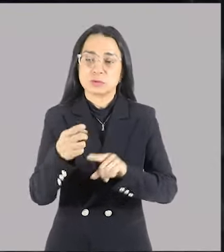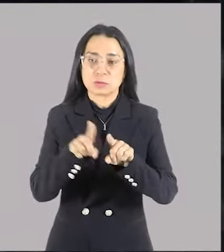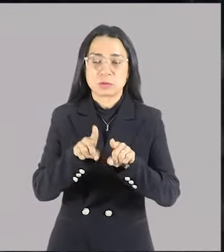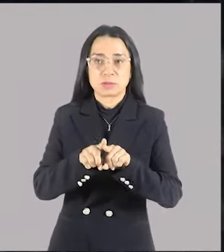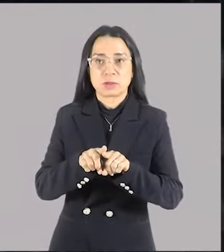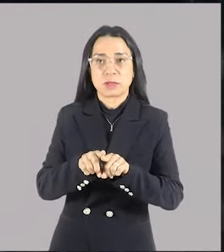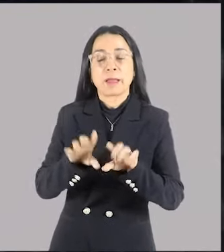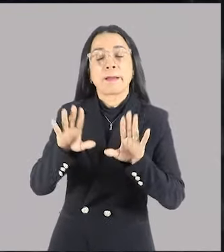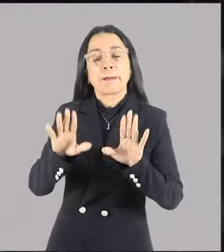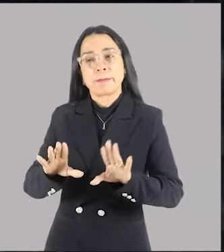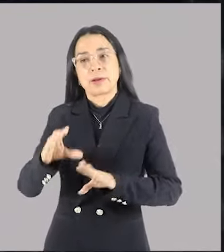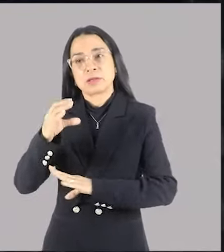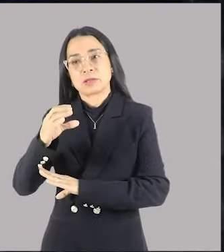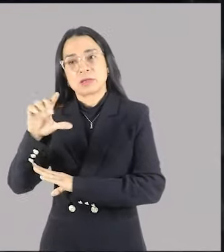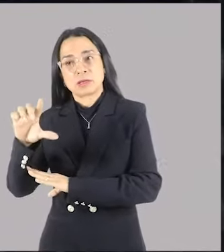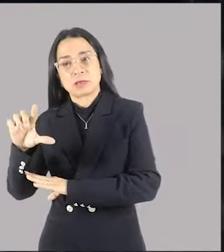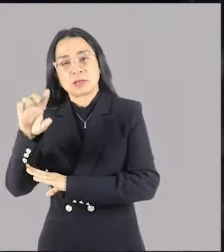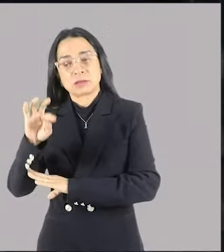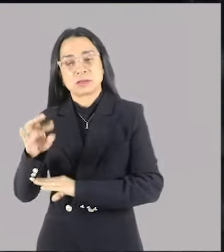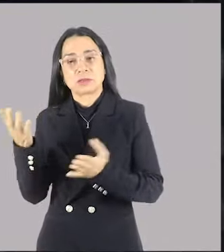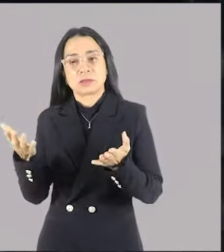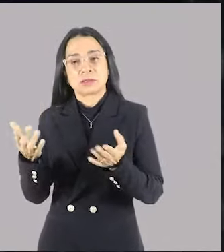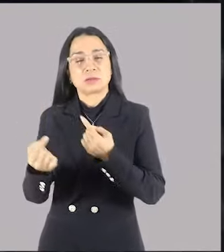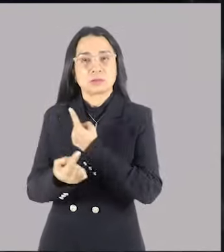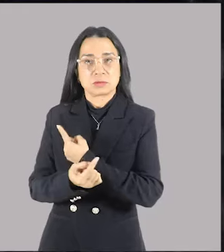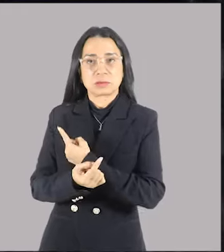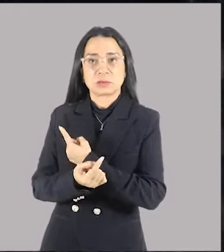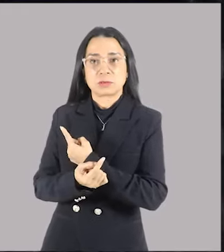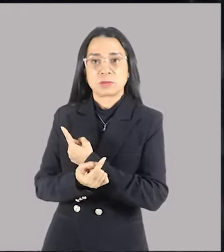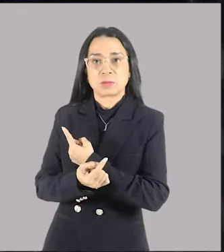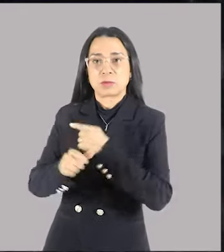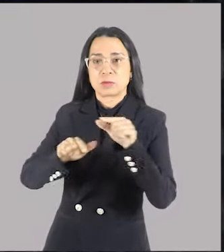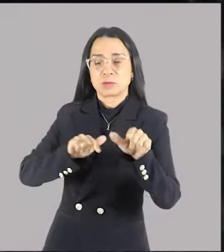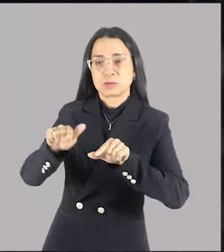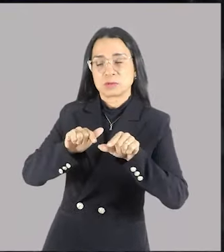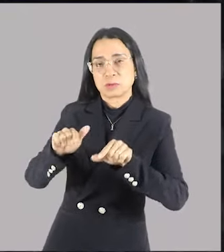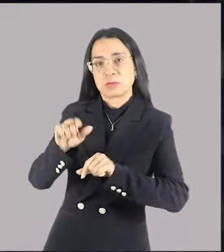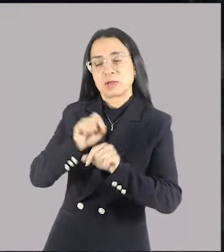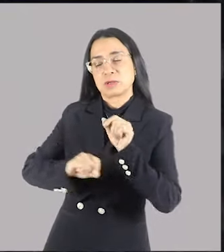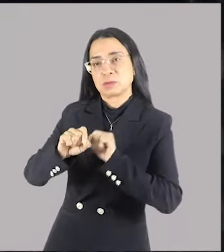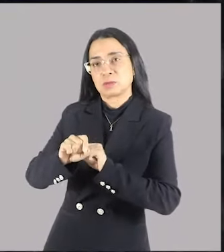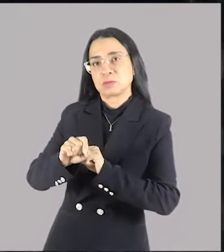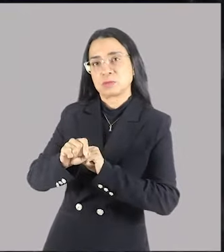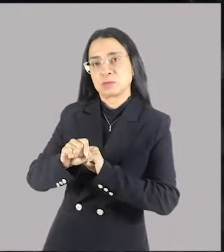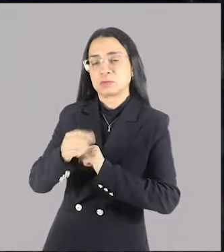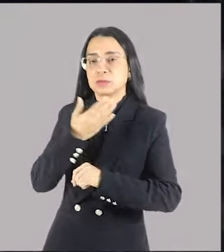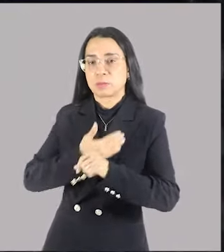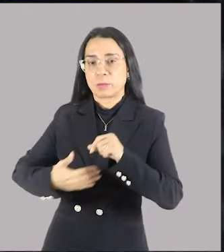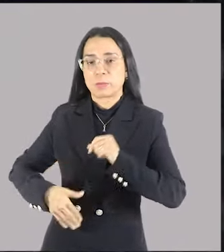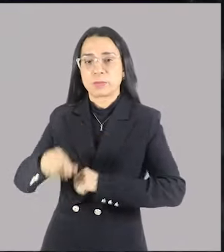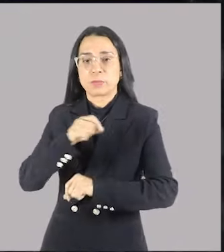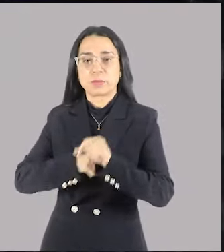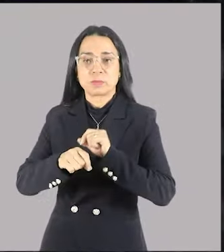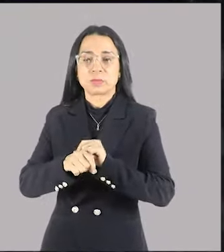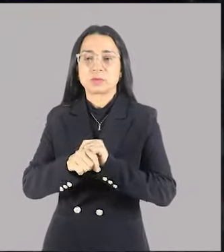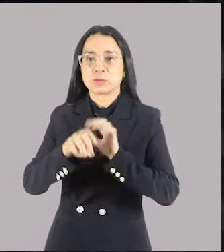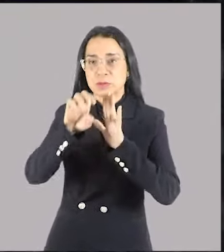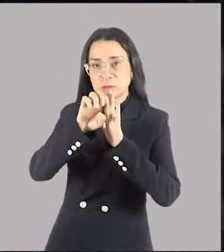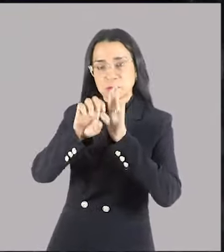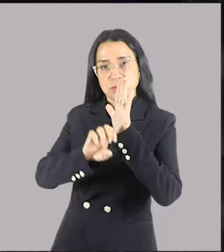seletista então portanto isso aqui é para os servidores públicos estatutários servidores estatais